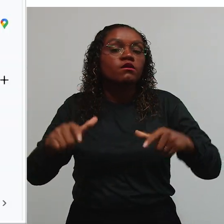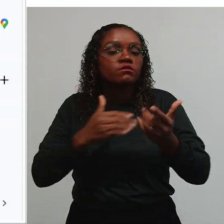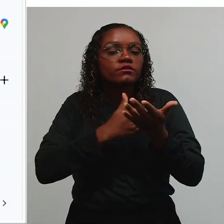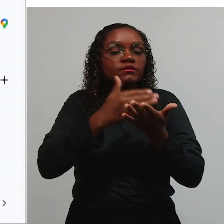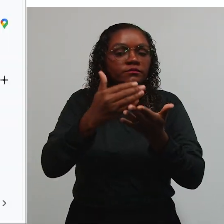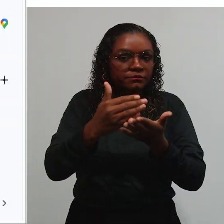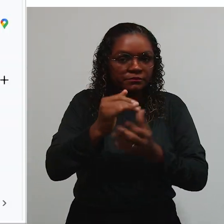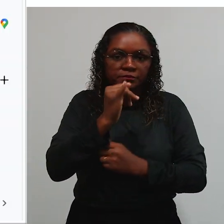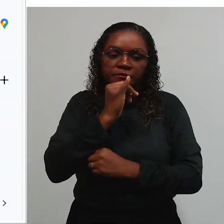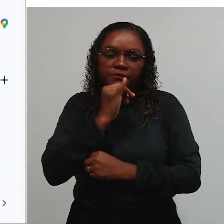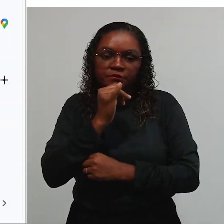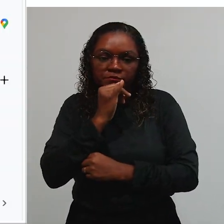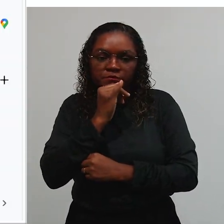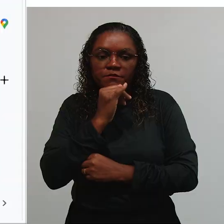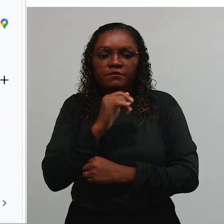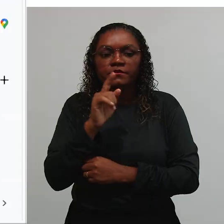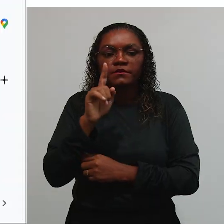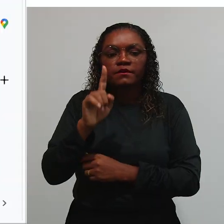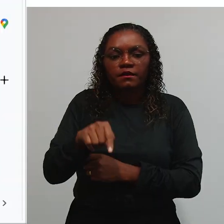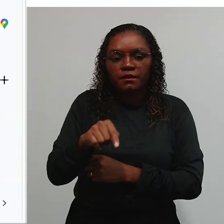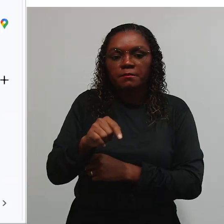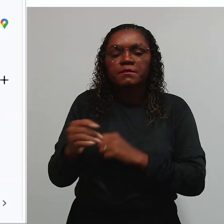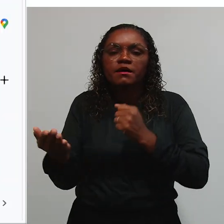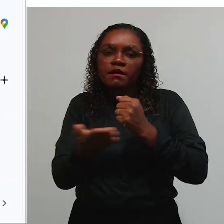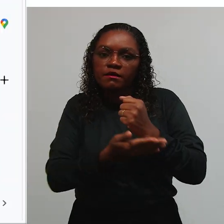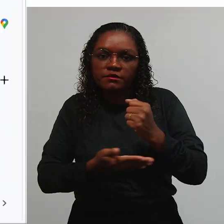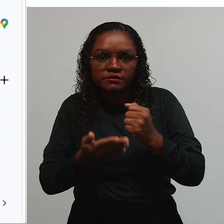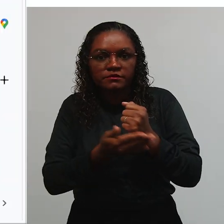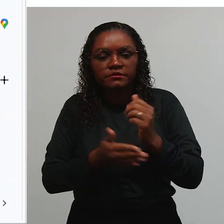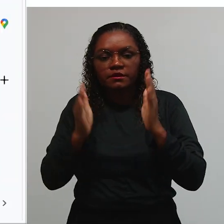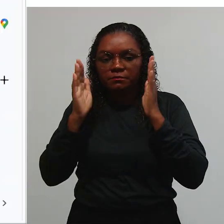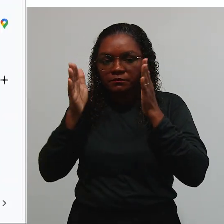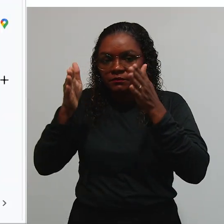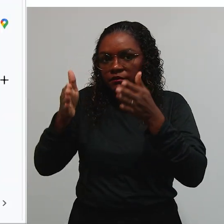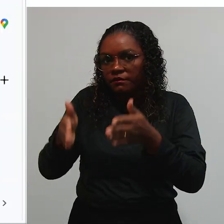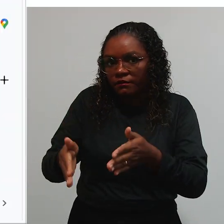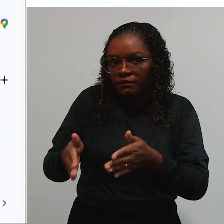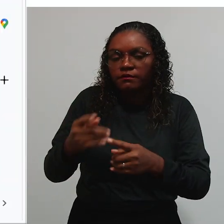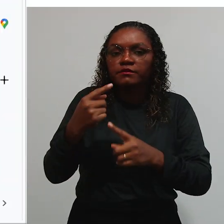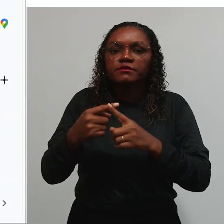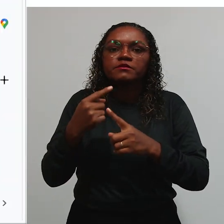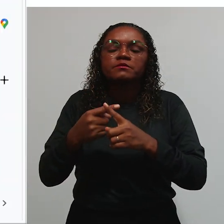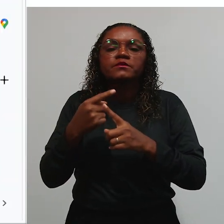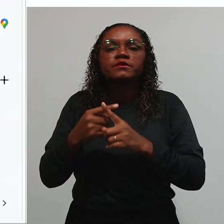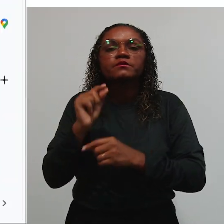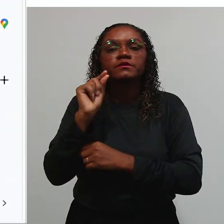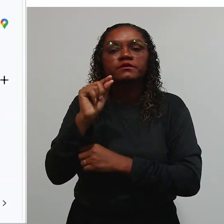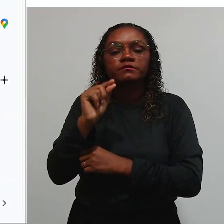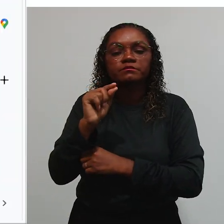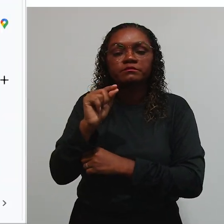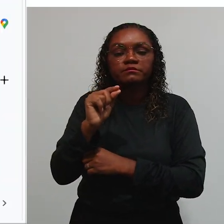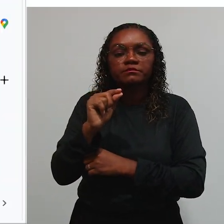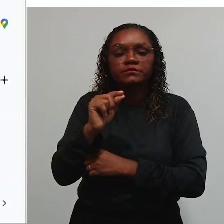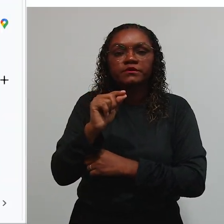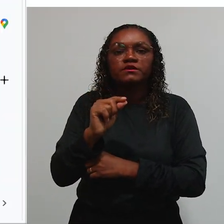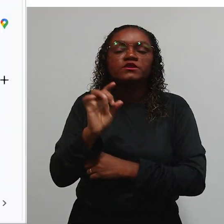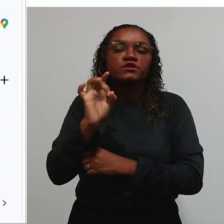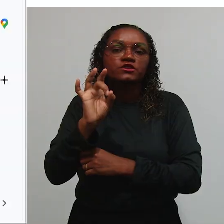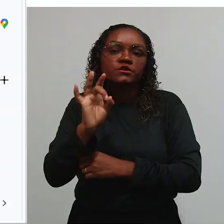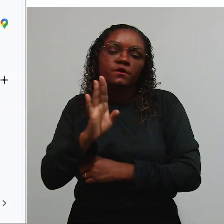parágrafo. A natureza deste trabalho, a natureza básica, pois busca apenas,